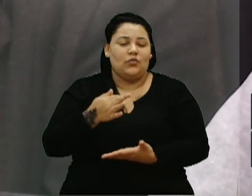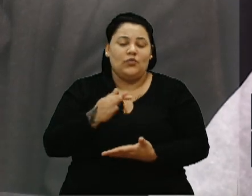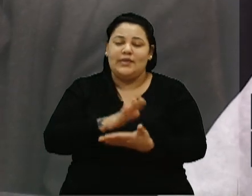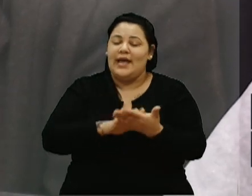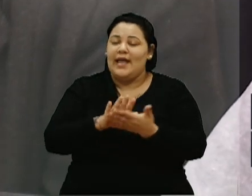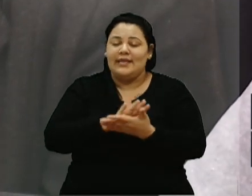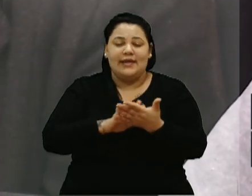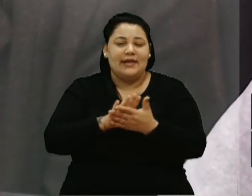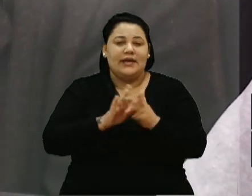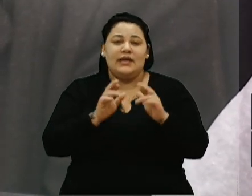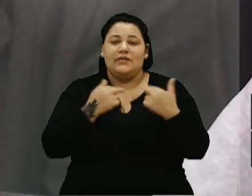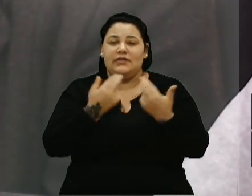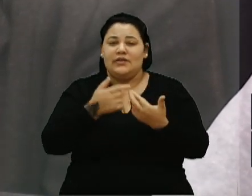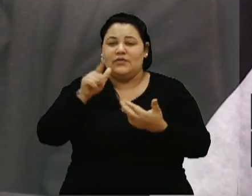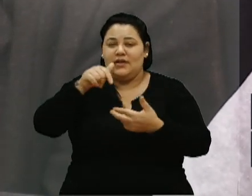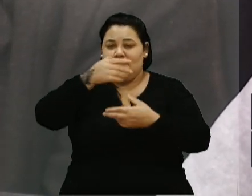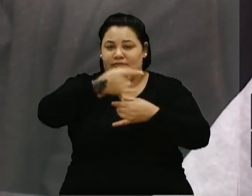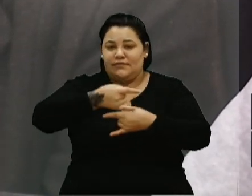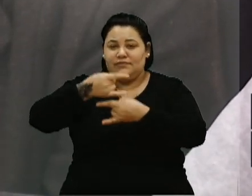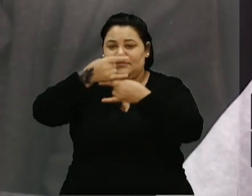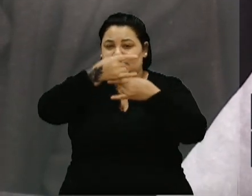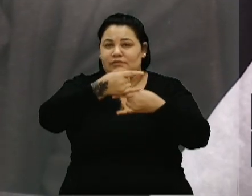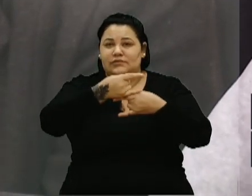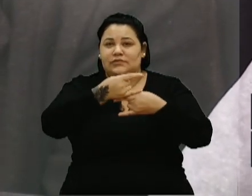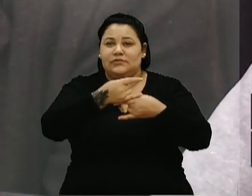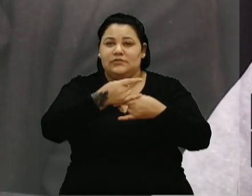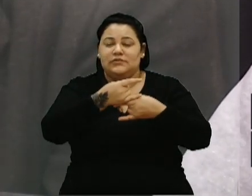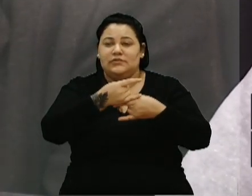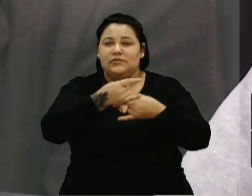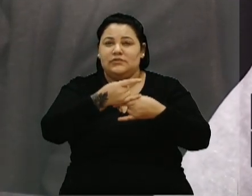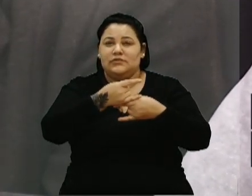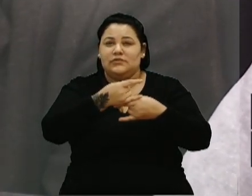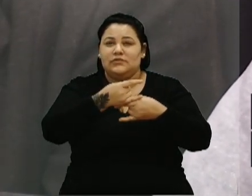são virtuais, né? No início era